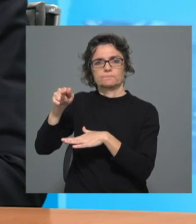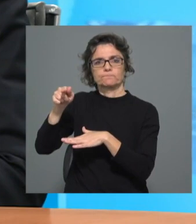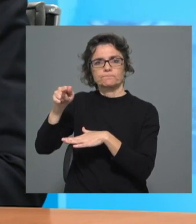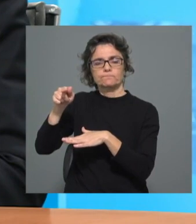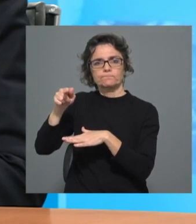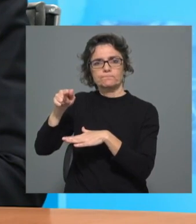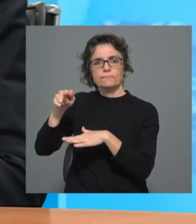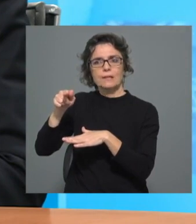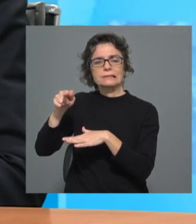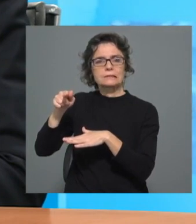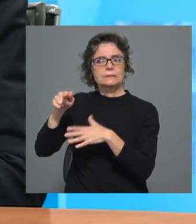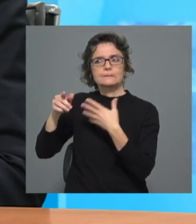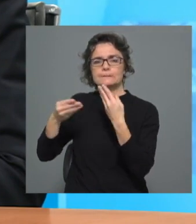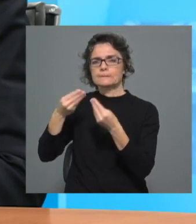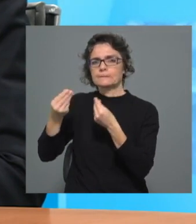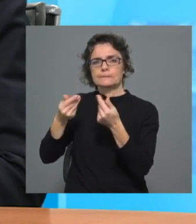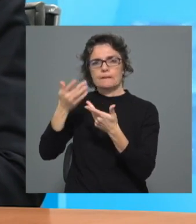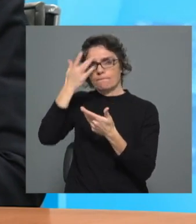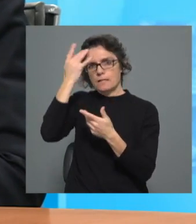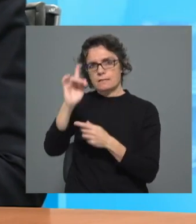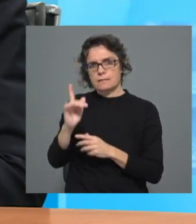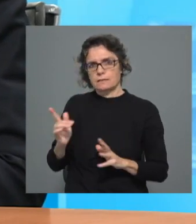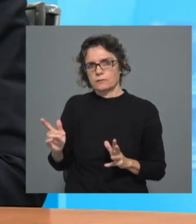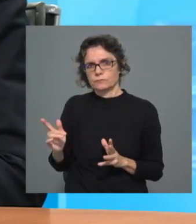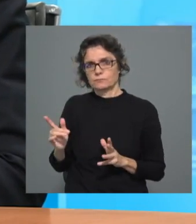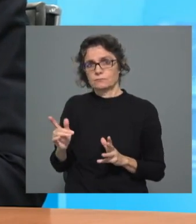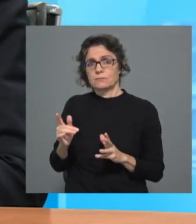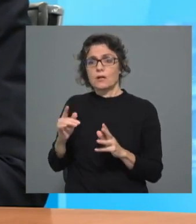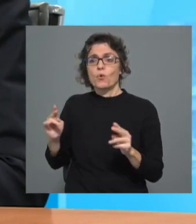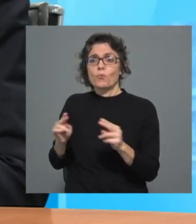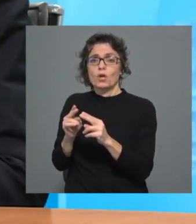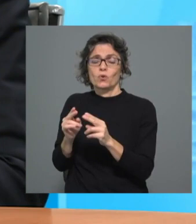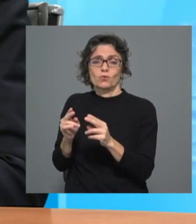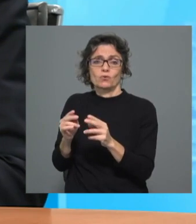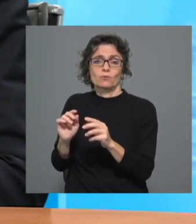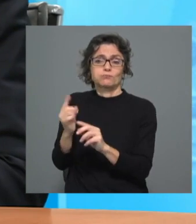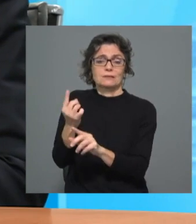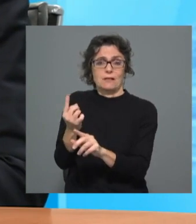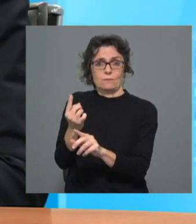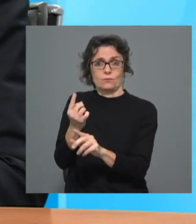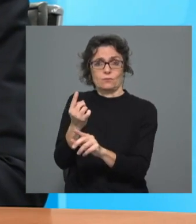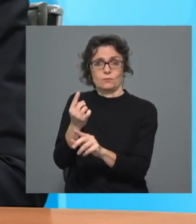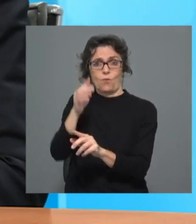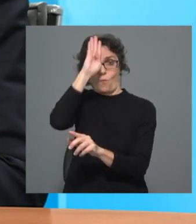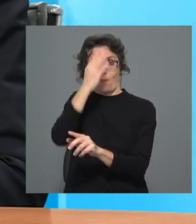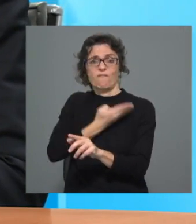e, aliás, nunca houve senão um breve encontro do Papa Francisco com